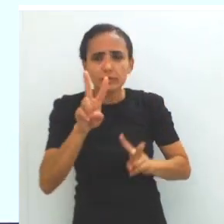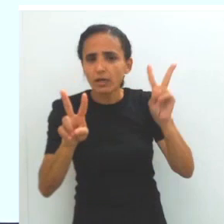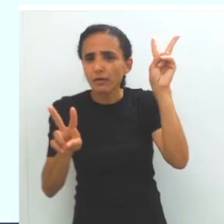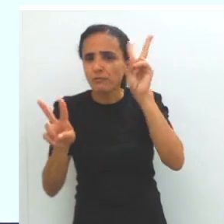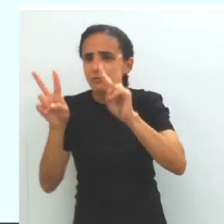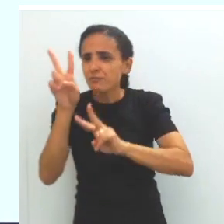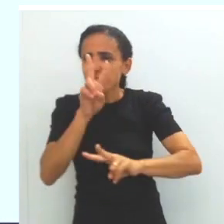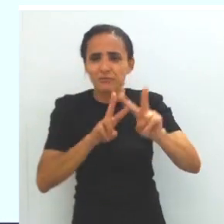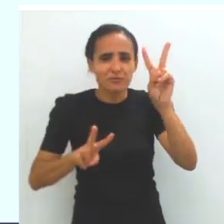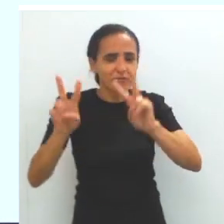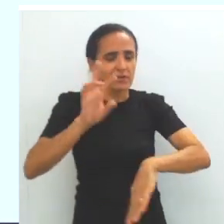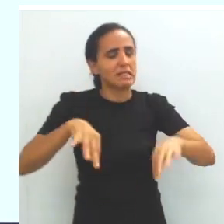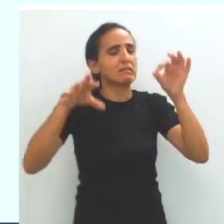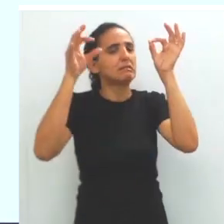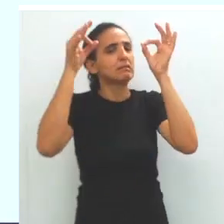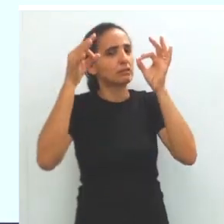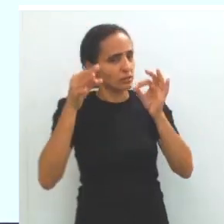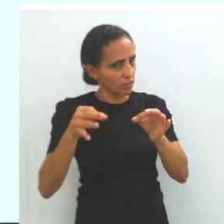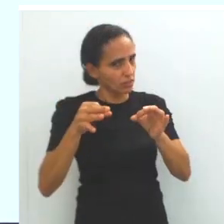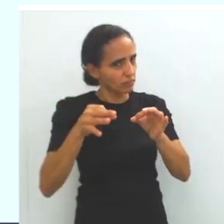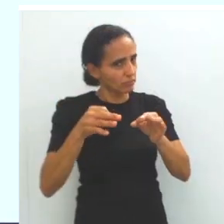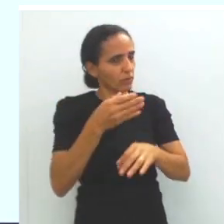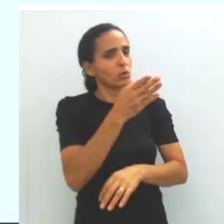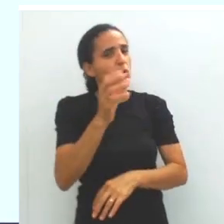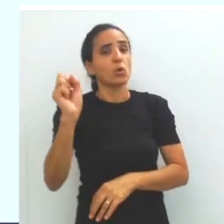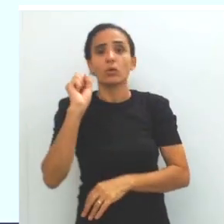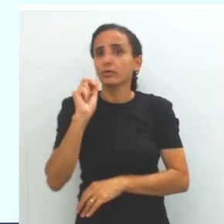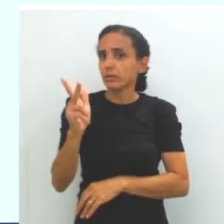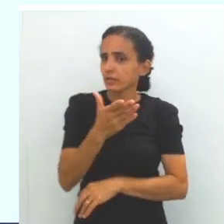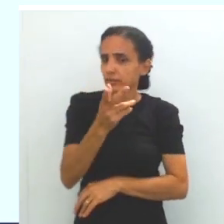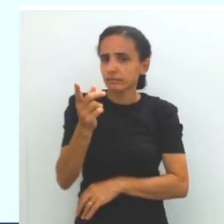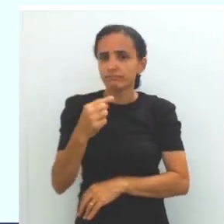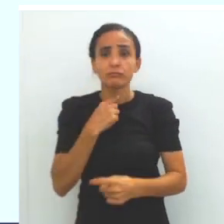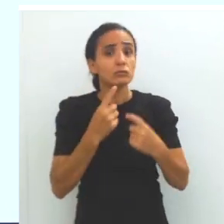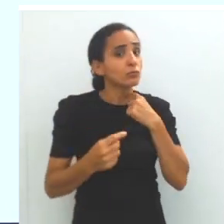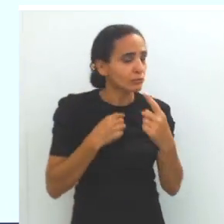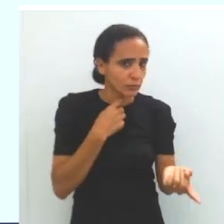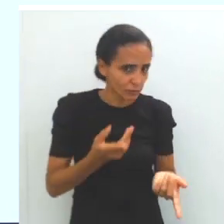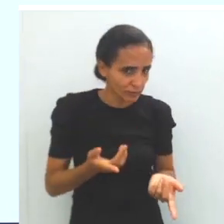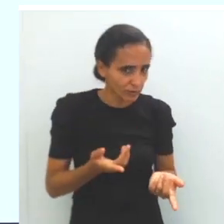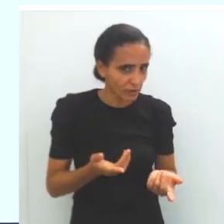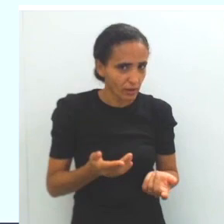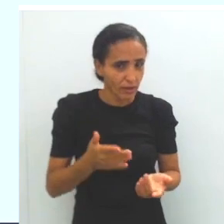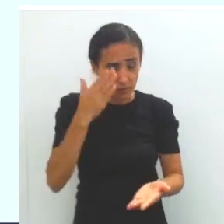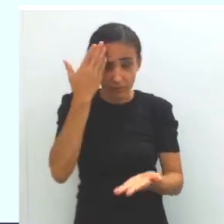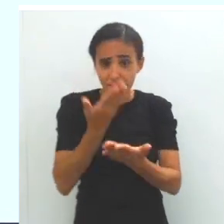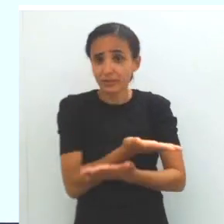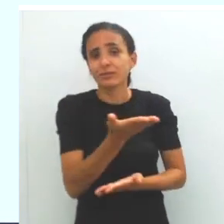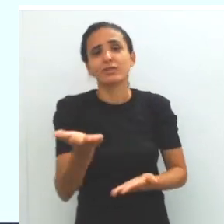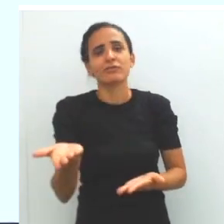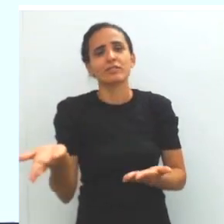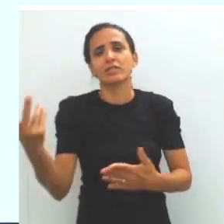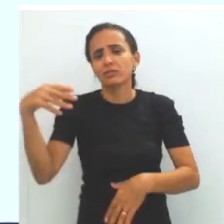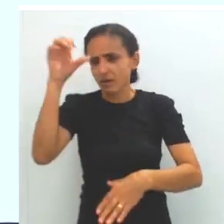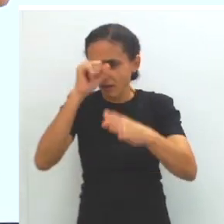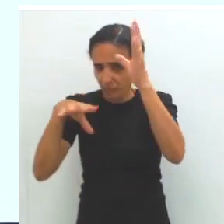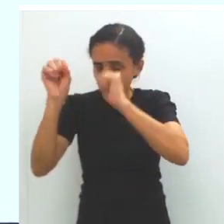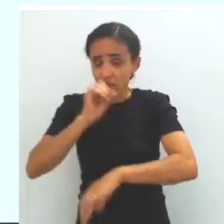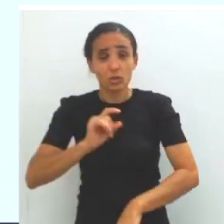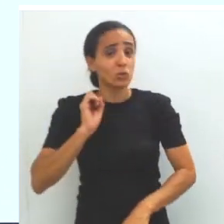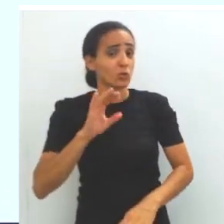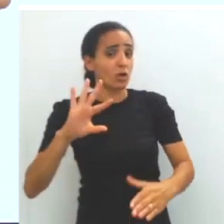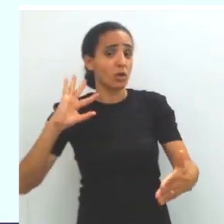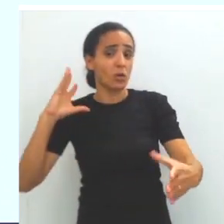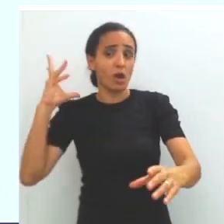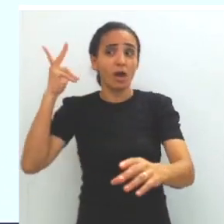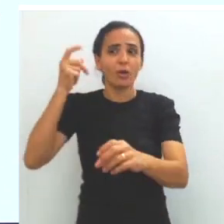você interpreta da forma exata. Ok? Dúvidas? Creio que não. Isso é apenas